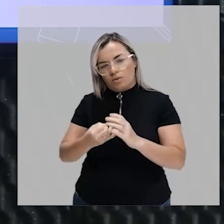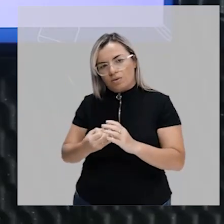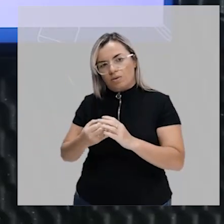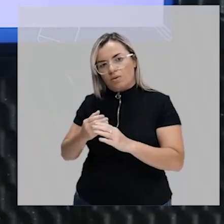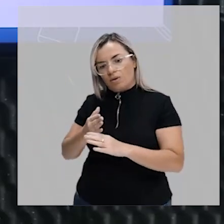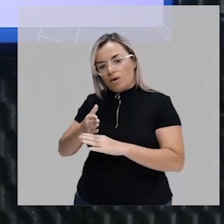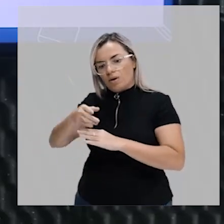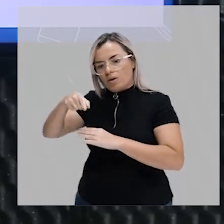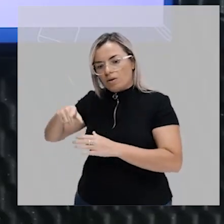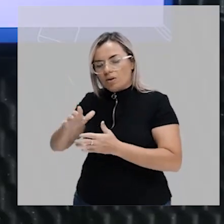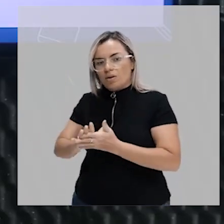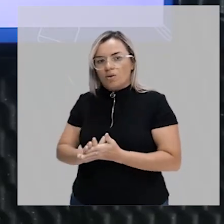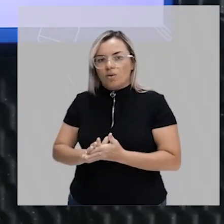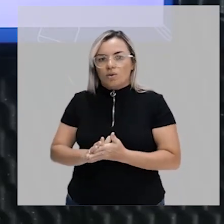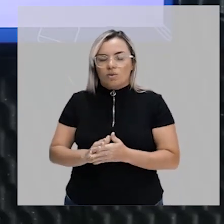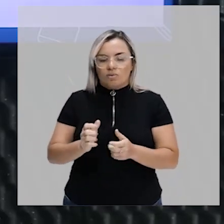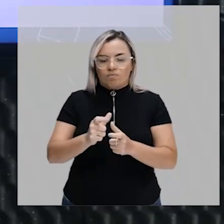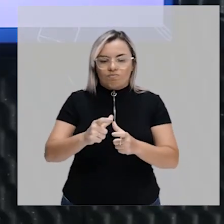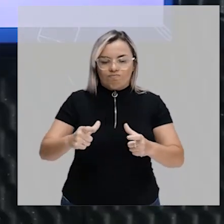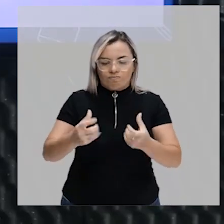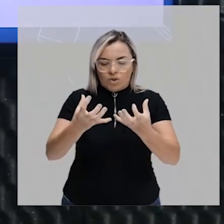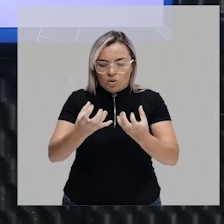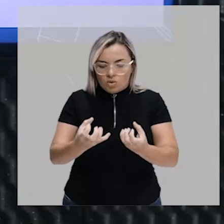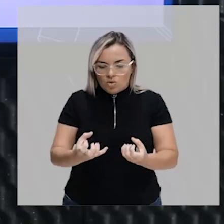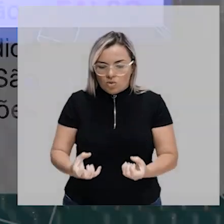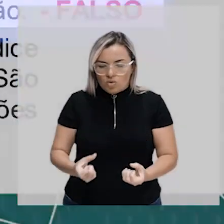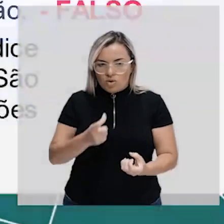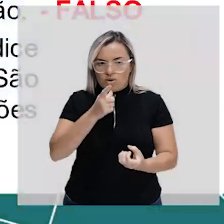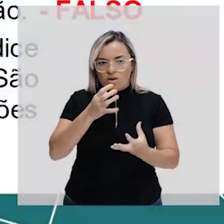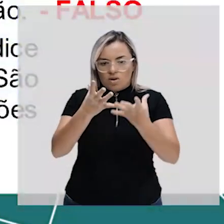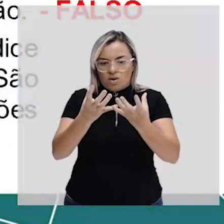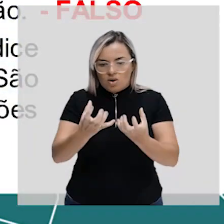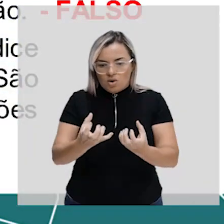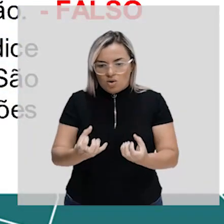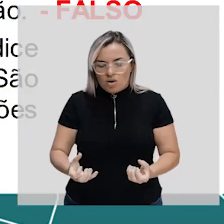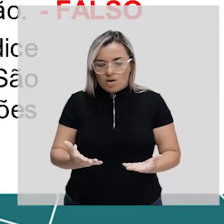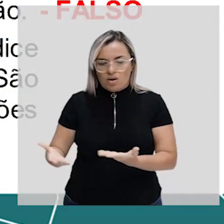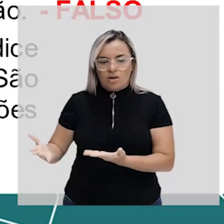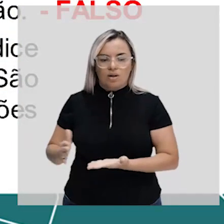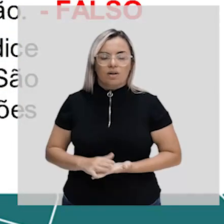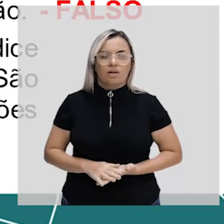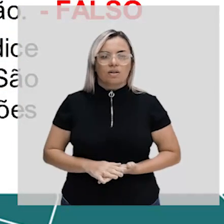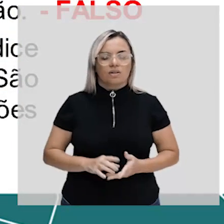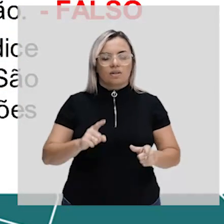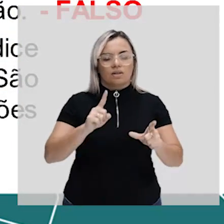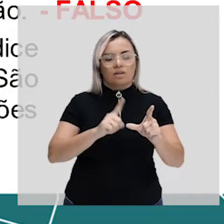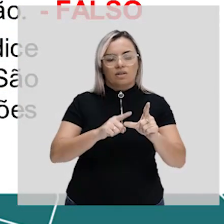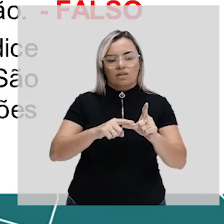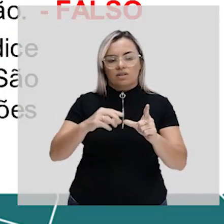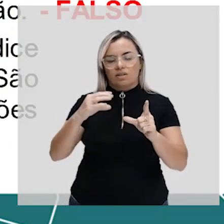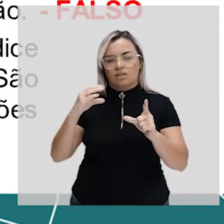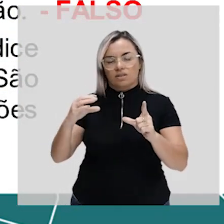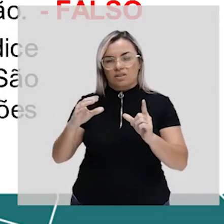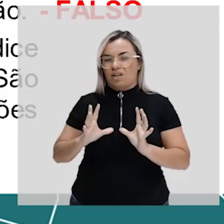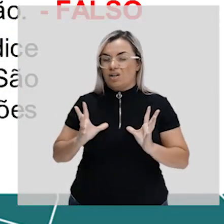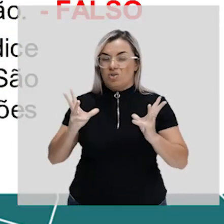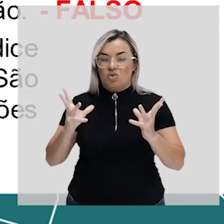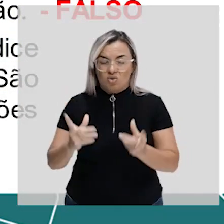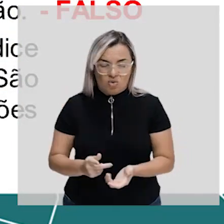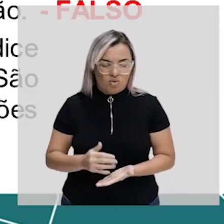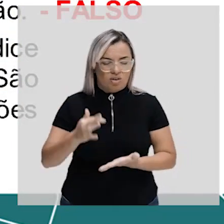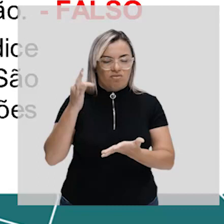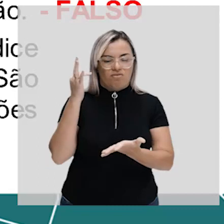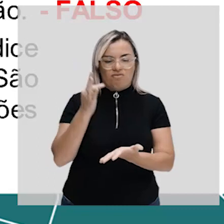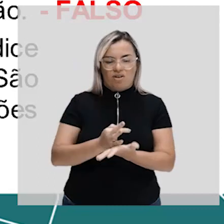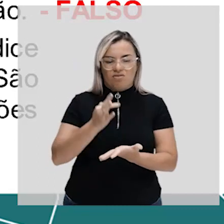como a seca, tá certo? Então essa alternativa aqui, ela está totalmente errada, né? Tem muito erro aí nela. Então,